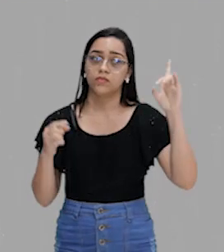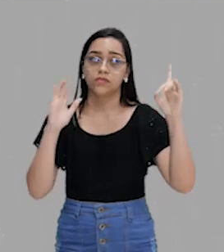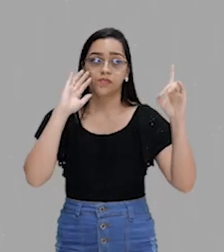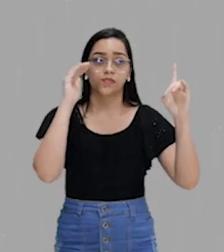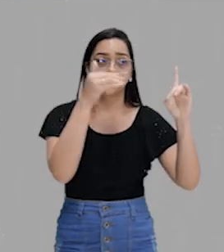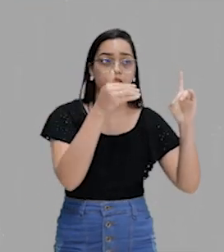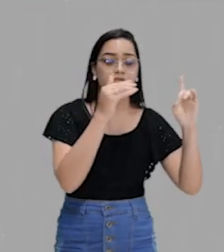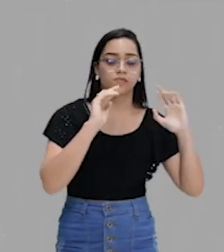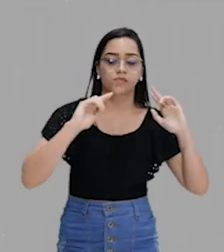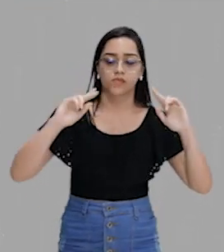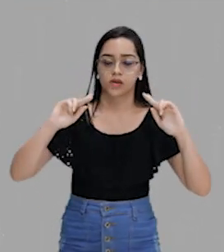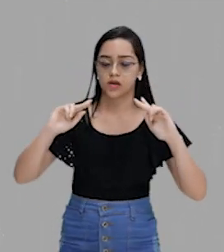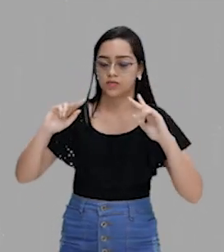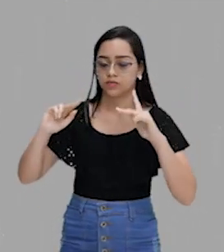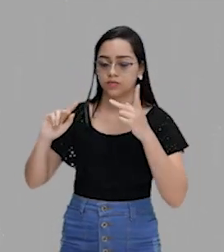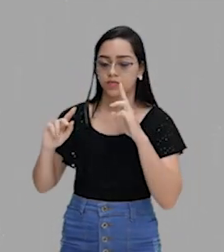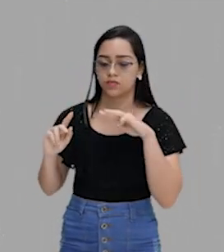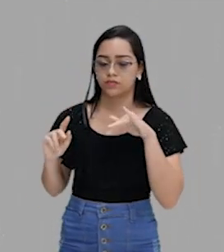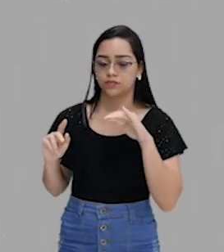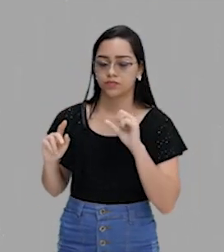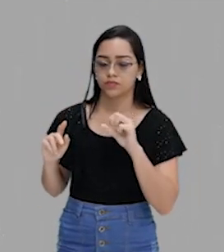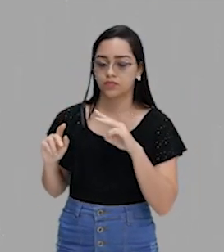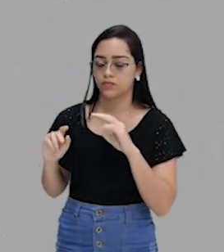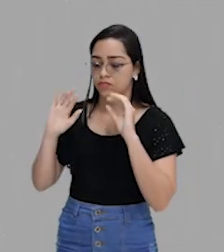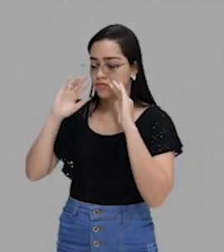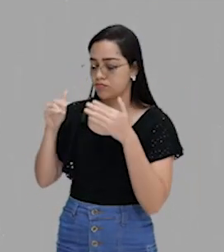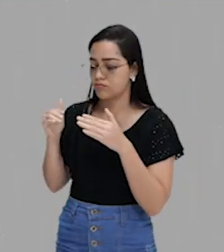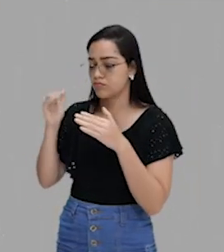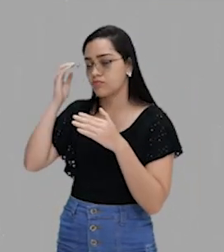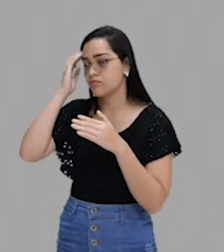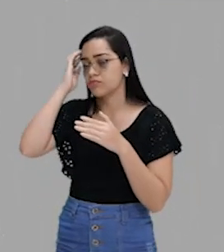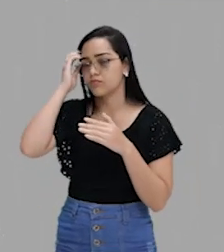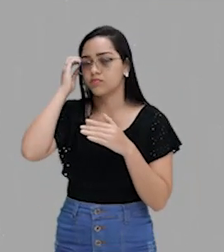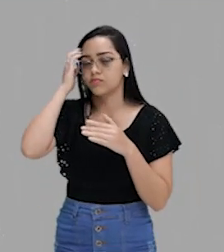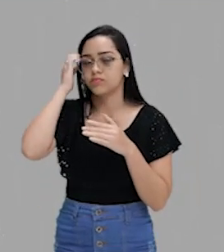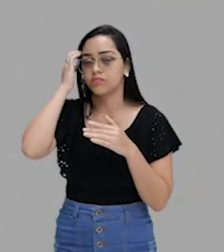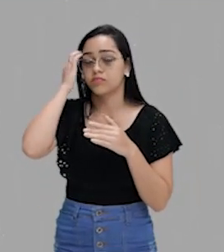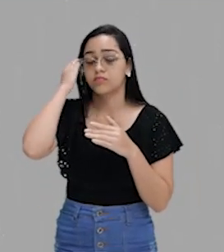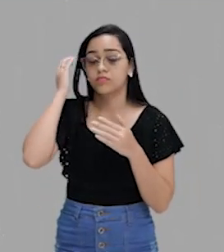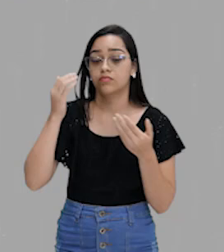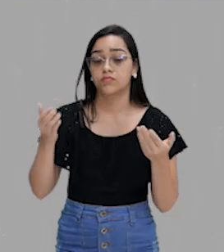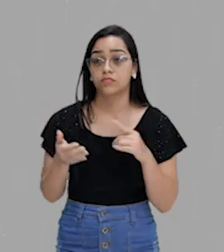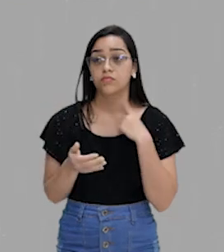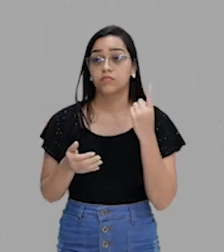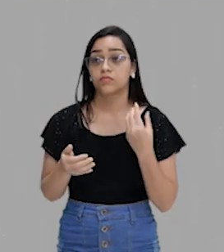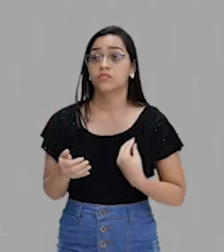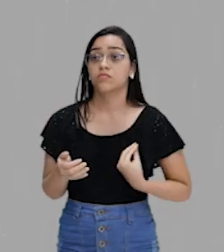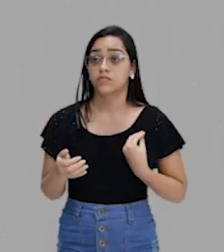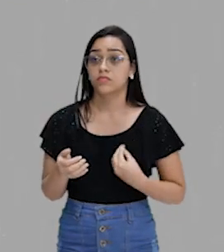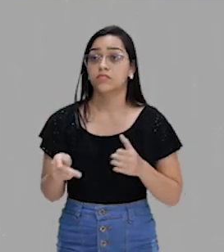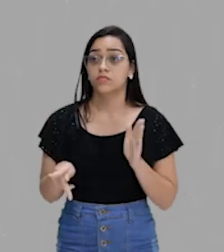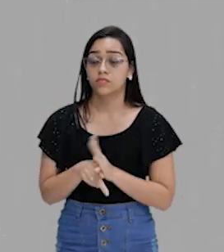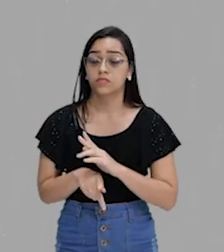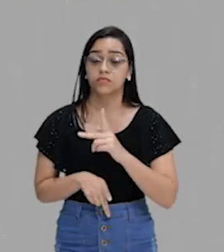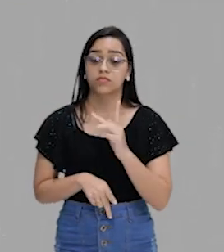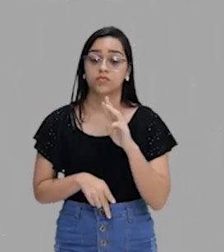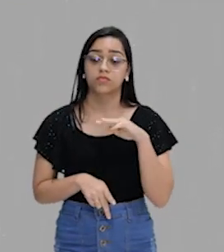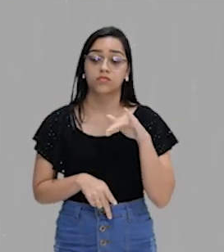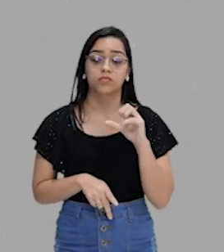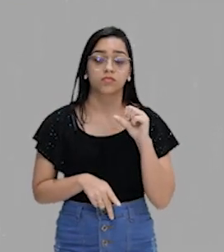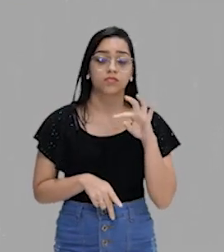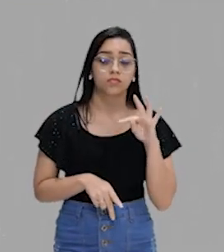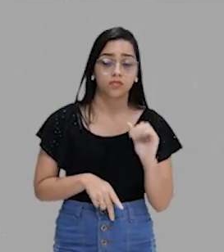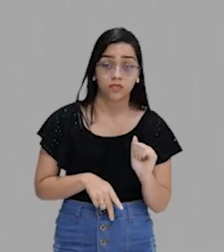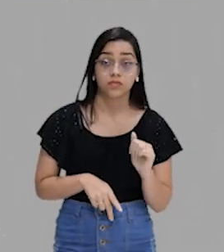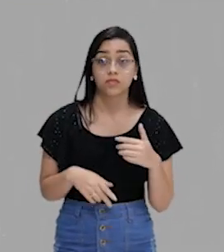teocêntrico, o humanismo vem com uma proposta antropocêntrica, né? Antropocêntrica. Hoje em dia nós vivemos muita coisa humanista, tá? Muita